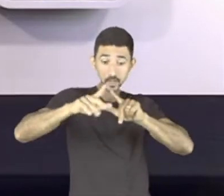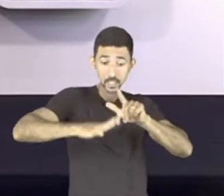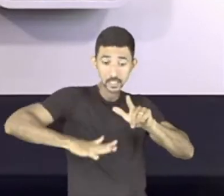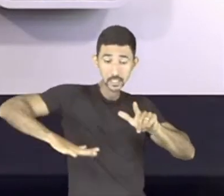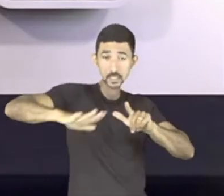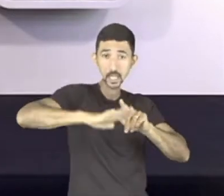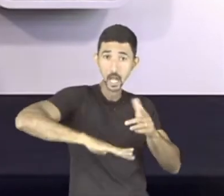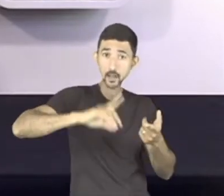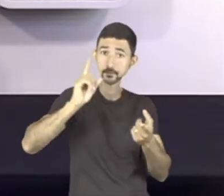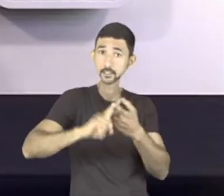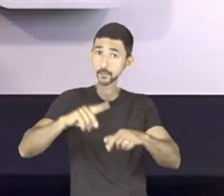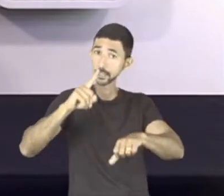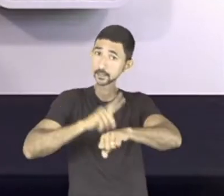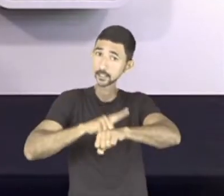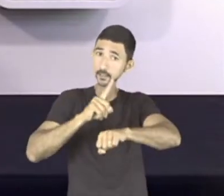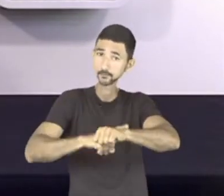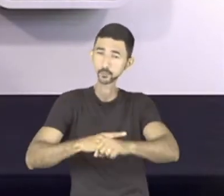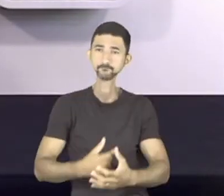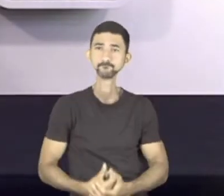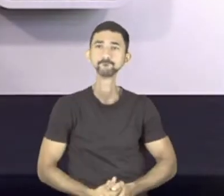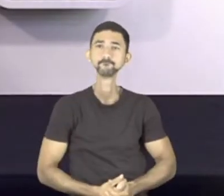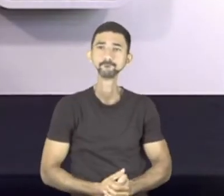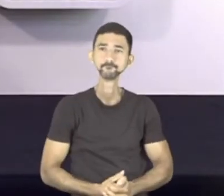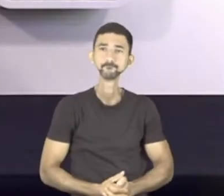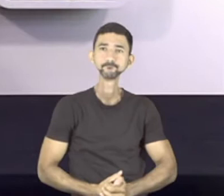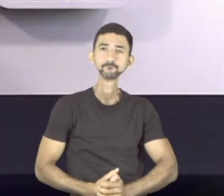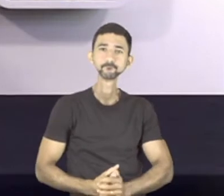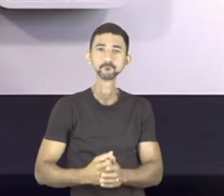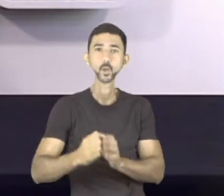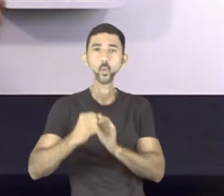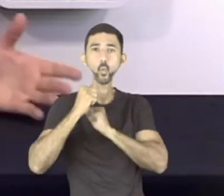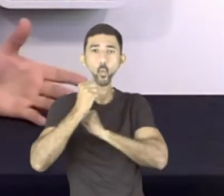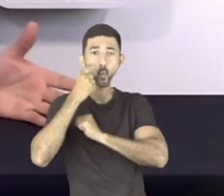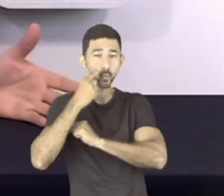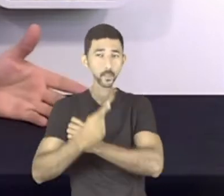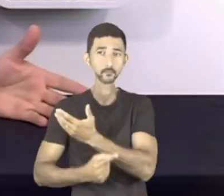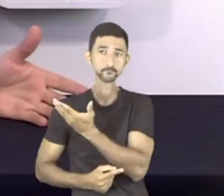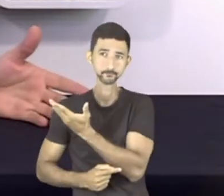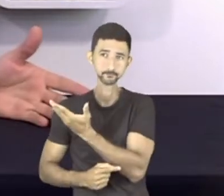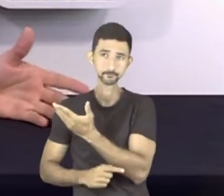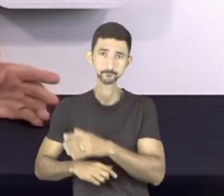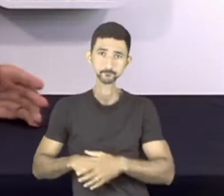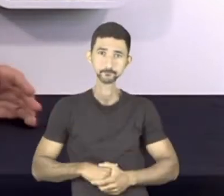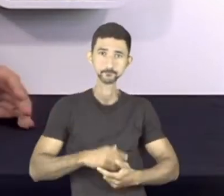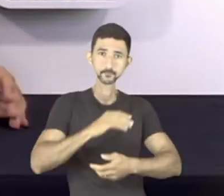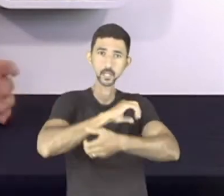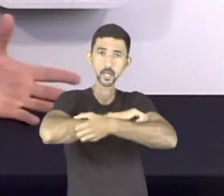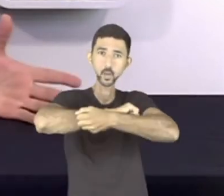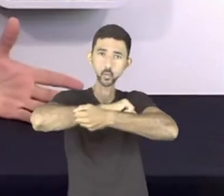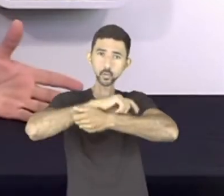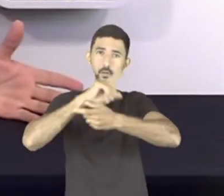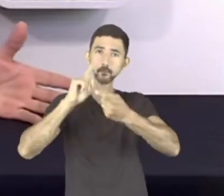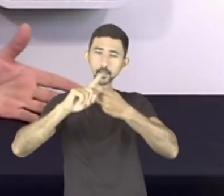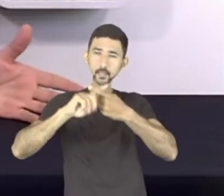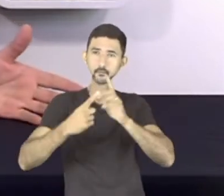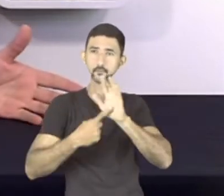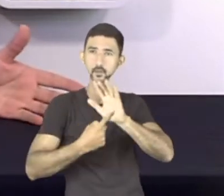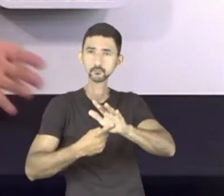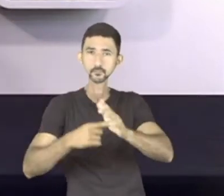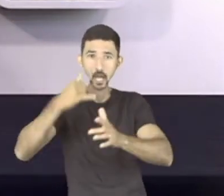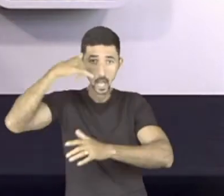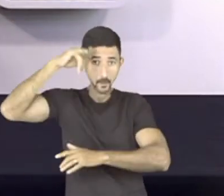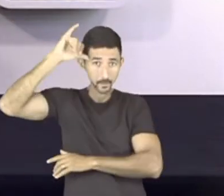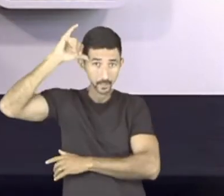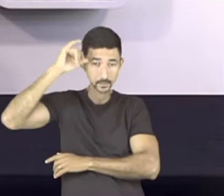tempos. Nós vamos destacar uma luta, assim como nós fizemos na luta de agarre, destacando a luta